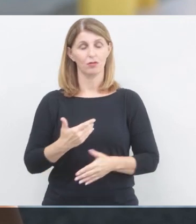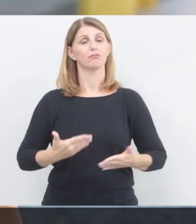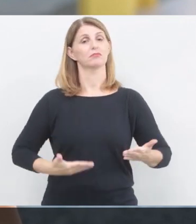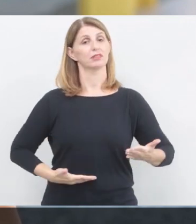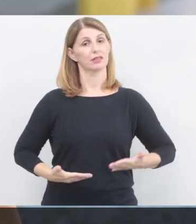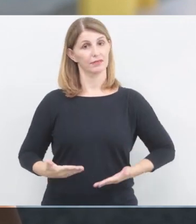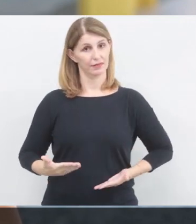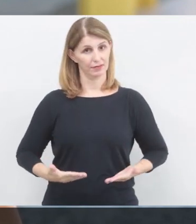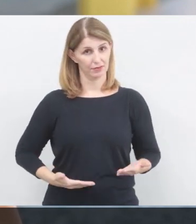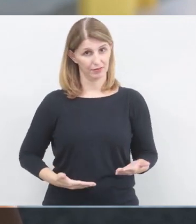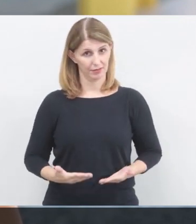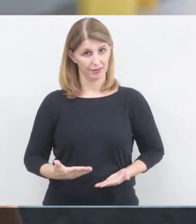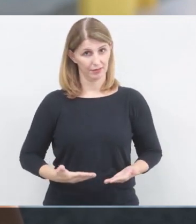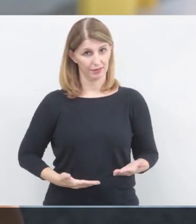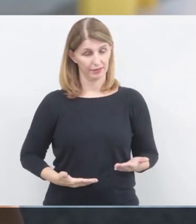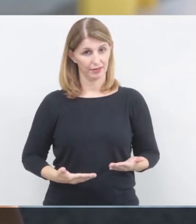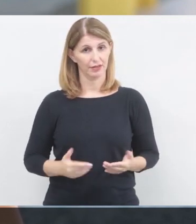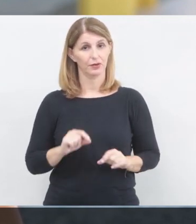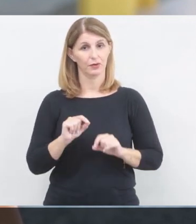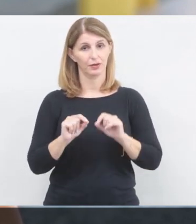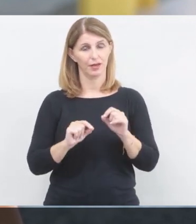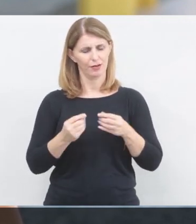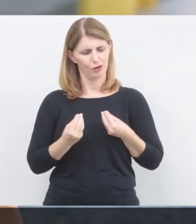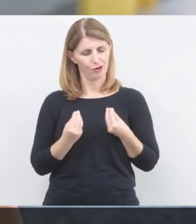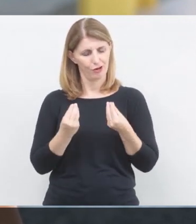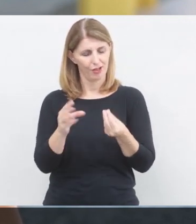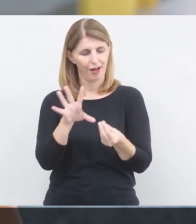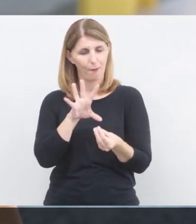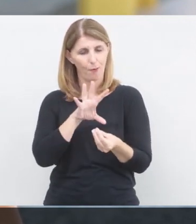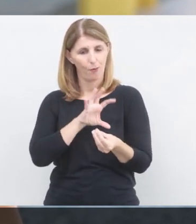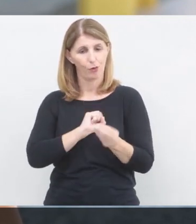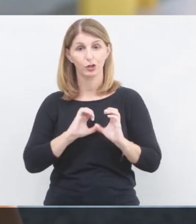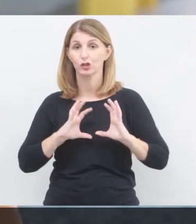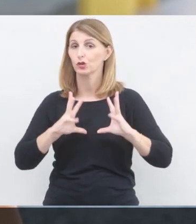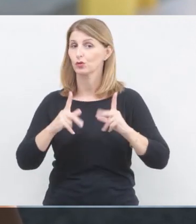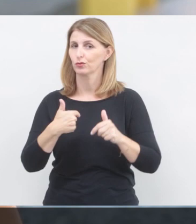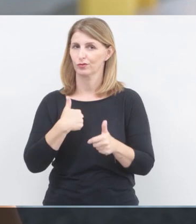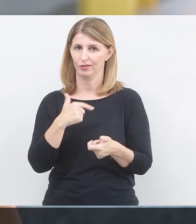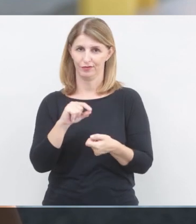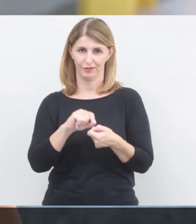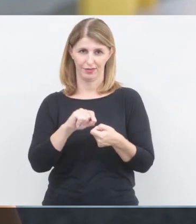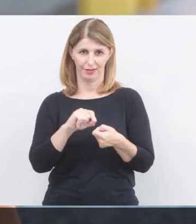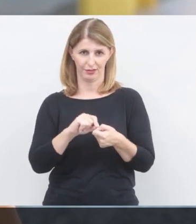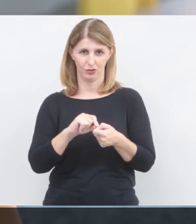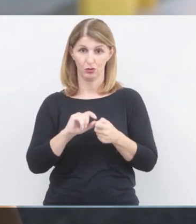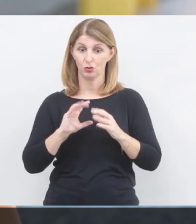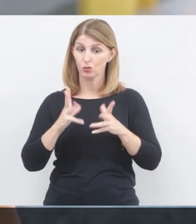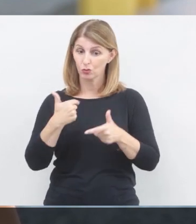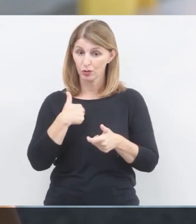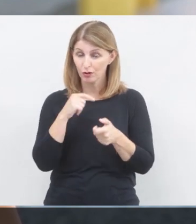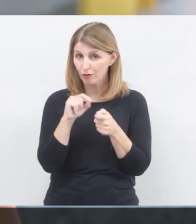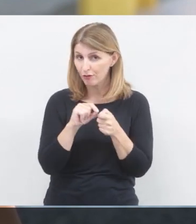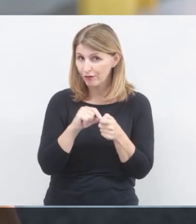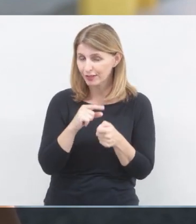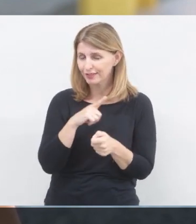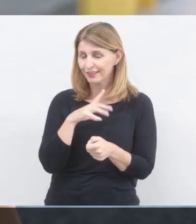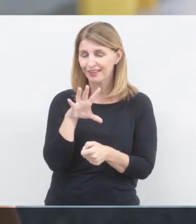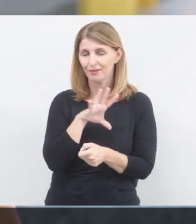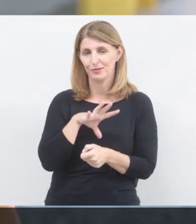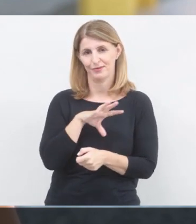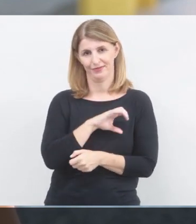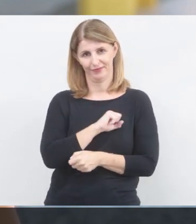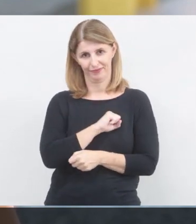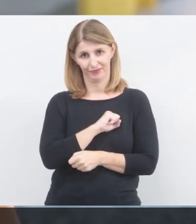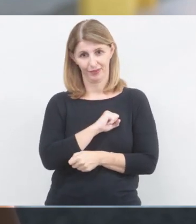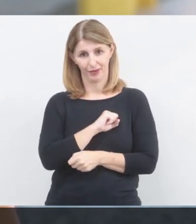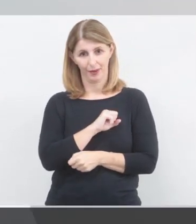uma servidora que coloca amor em tudo que faz. Tudo que eu faço tem